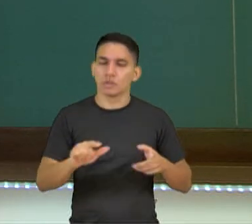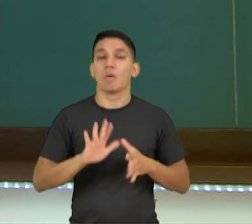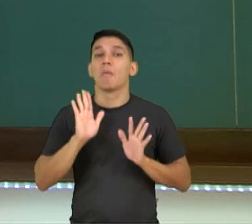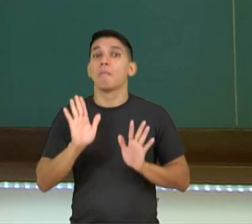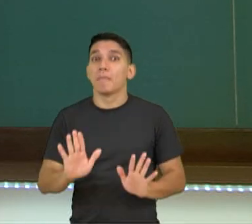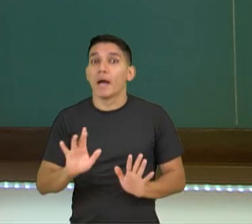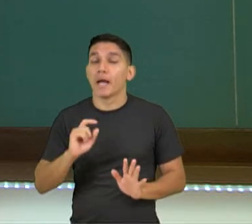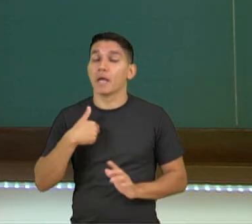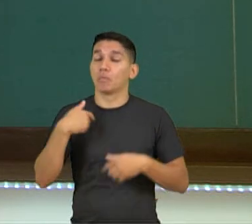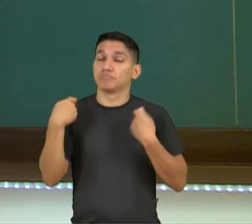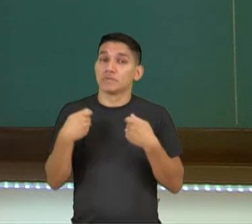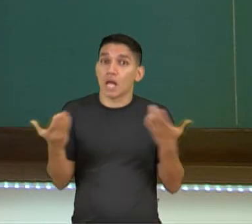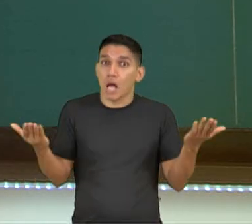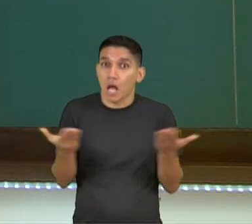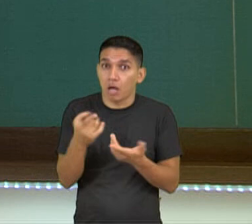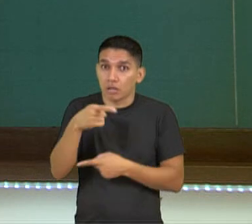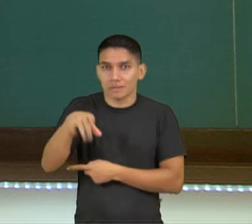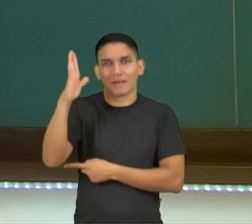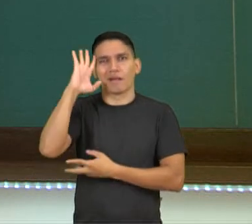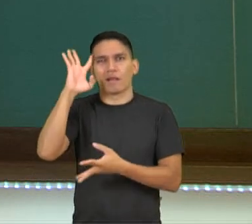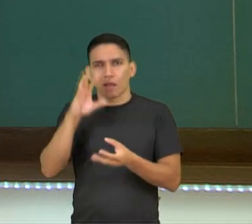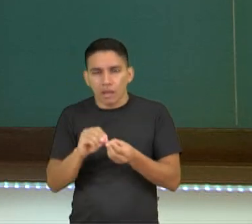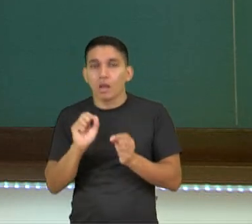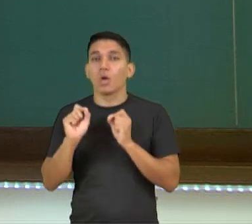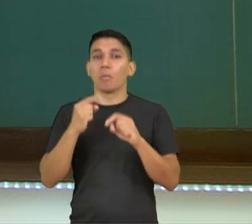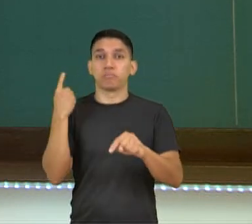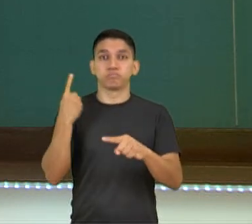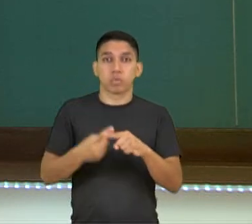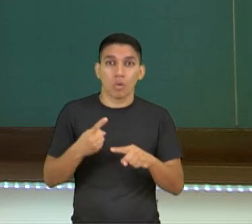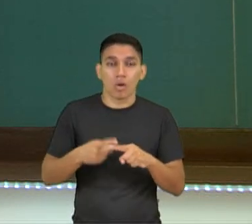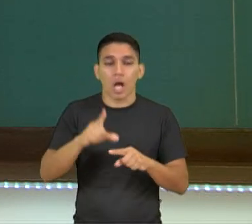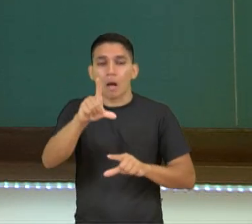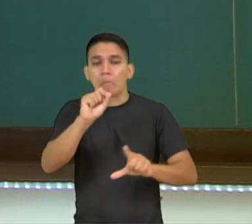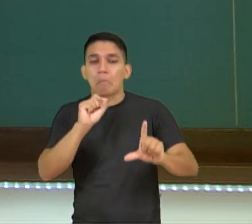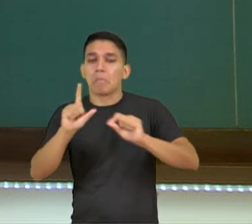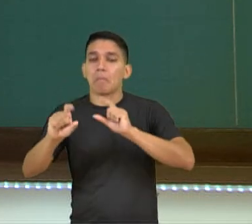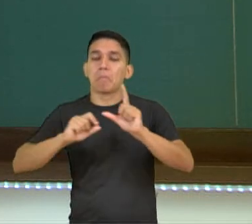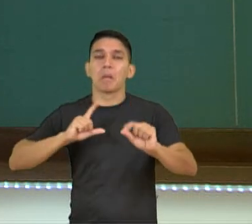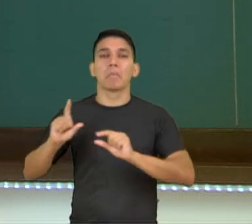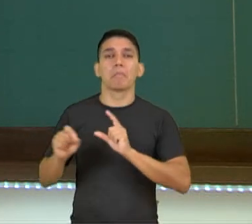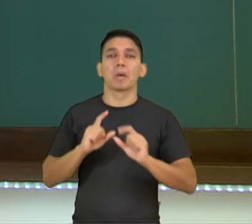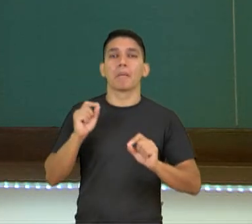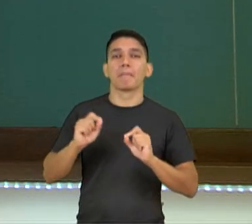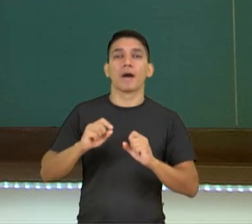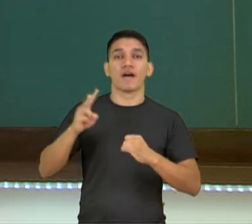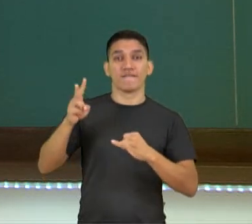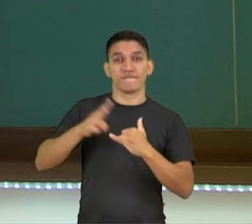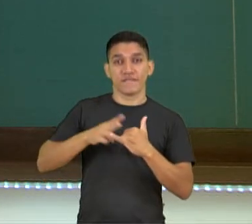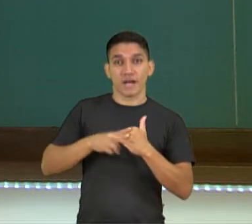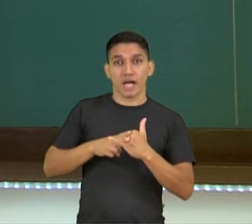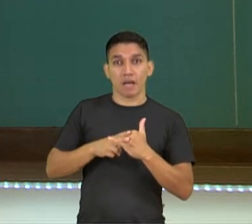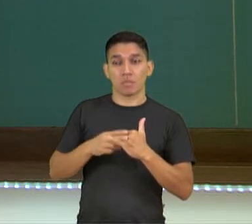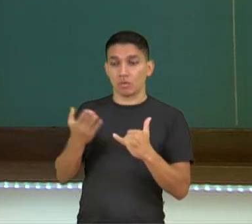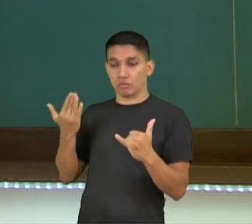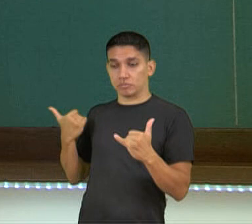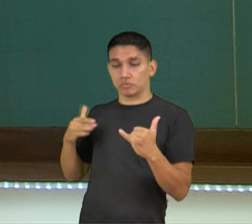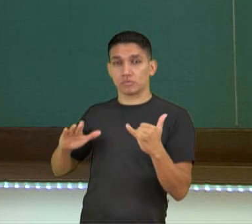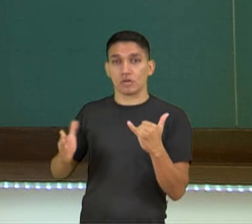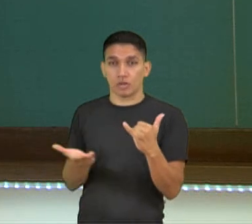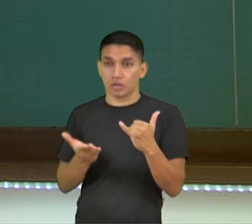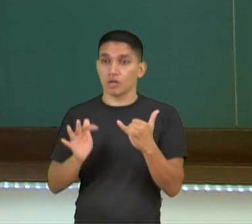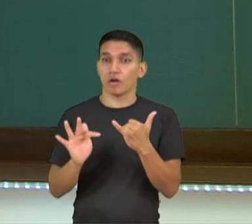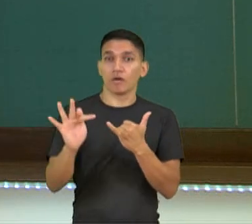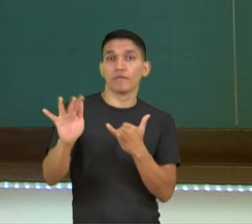que eu preciso aqui para que você entenda por que da escolha desses tempos verbais na notícia